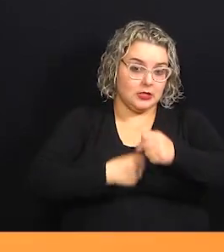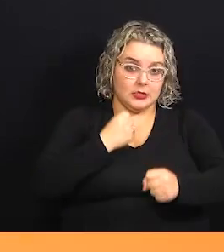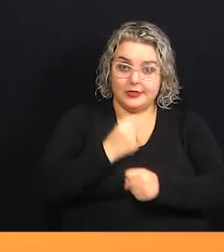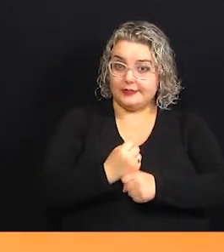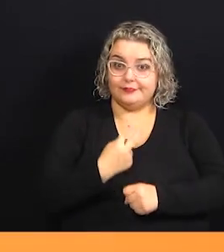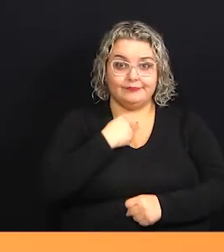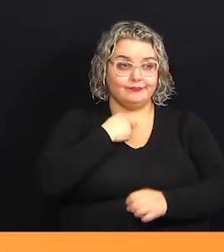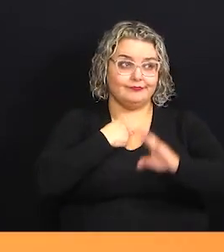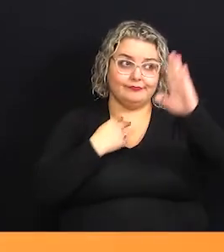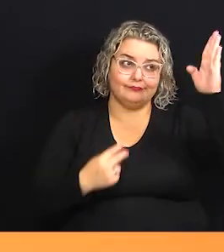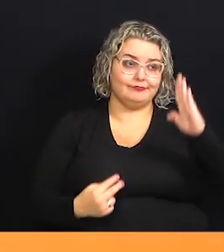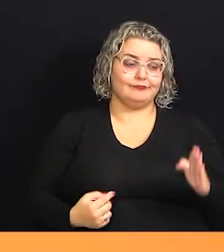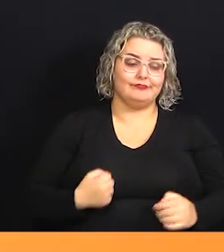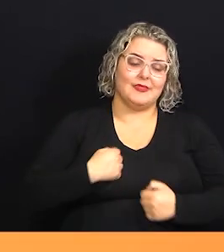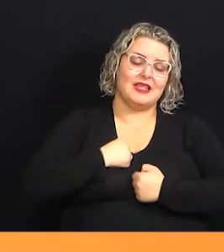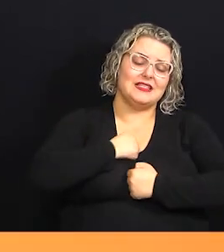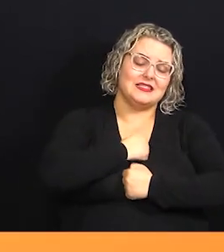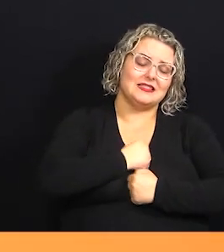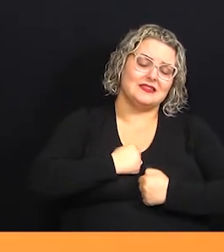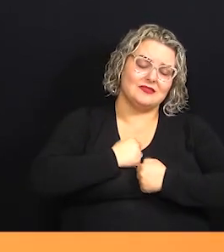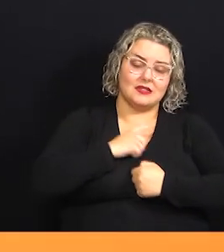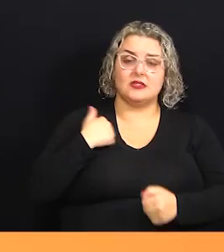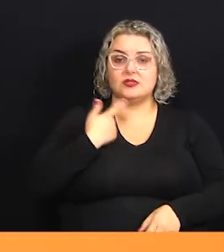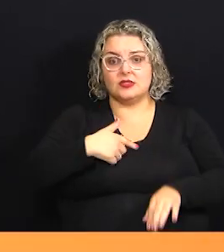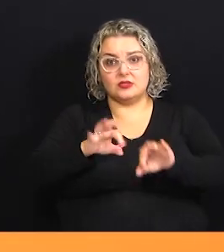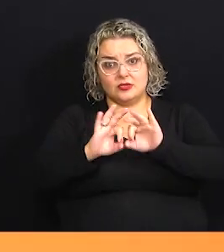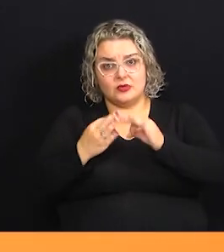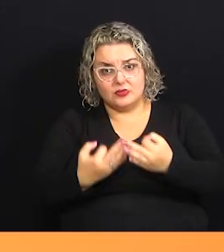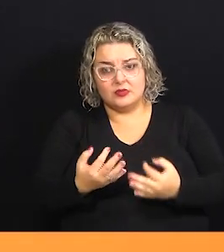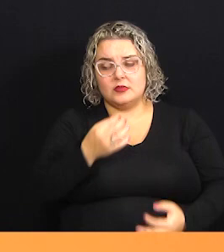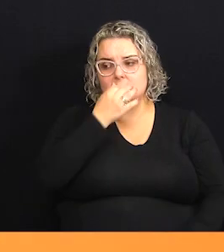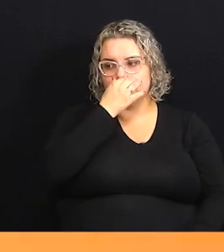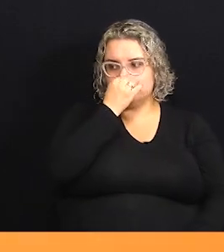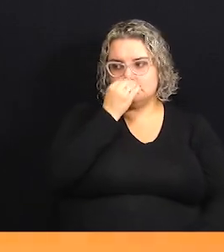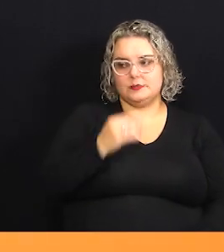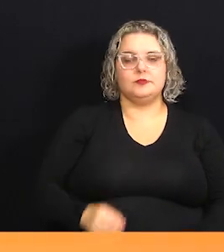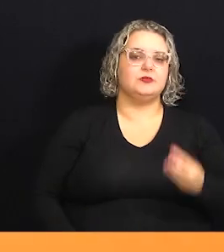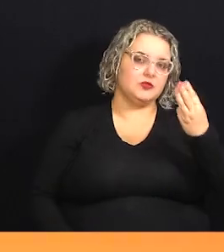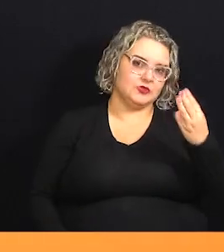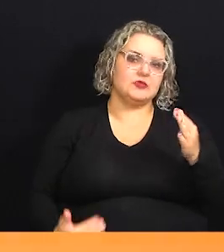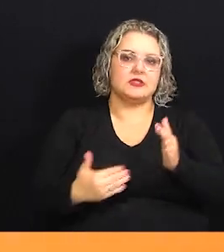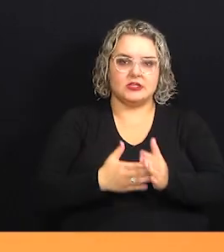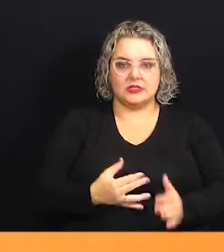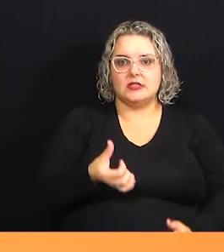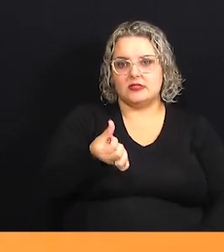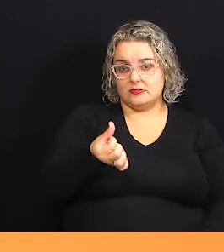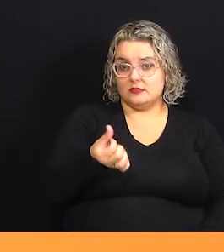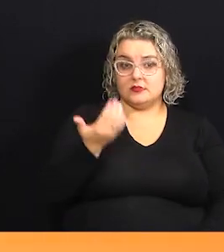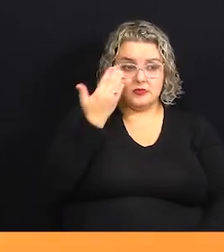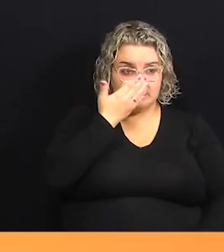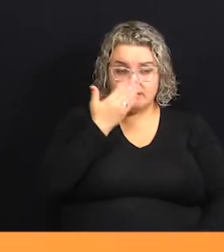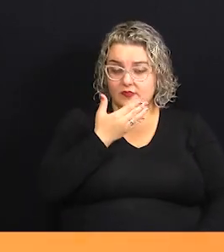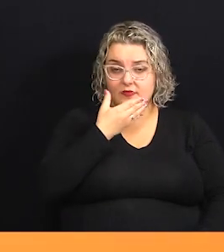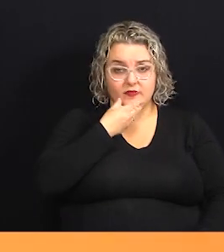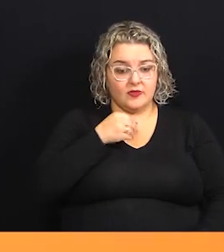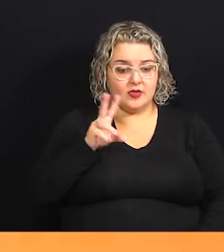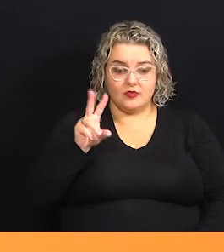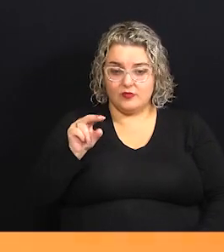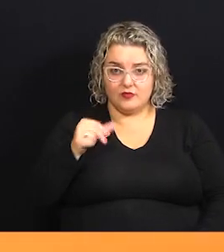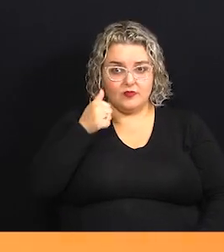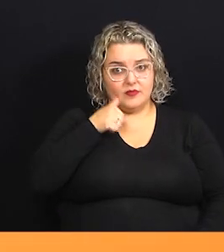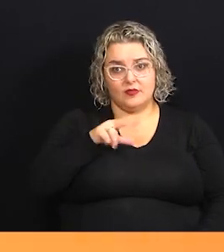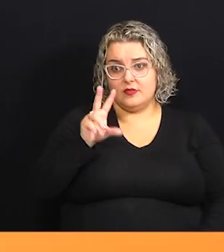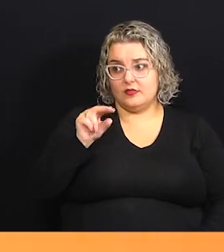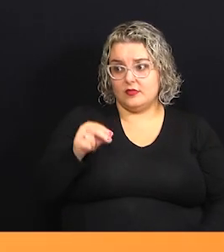poder visitar o Brasil, morrendo de saudade da nossa família. Ele passou dos 3 aos 6 anos sem ver os avós. E